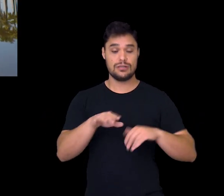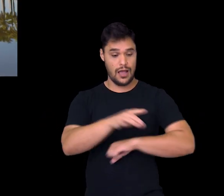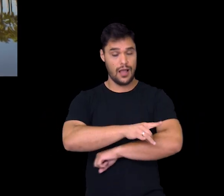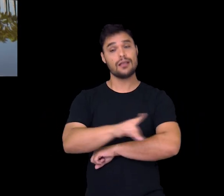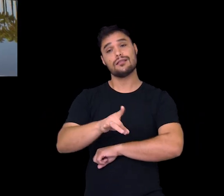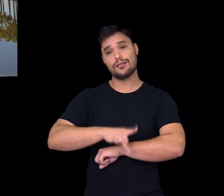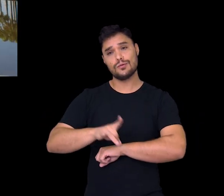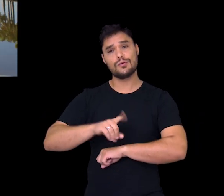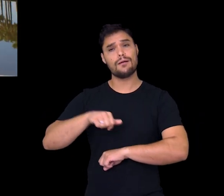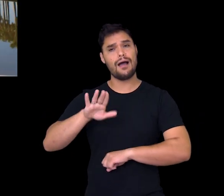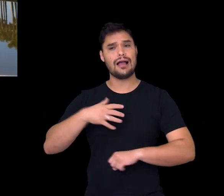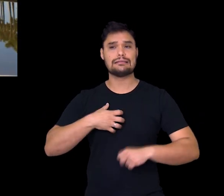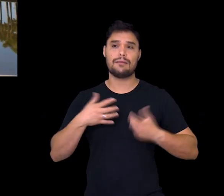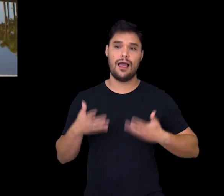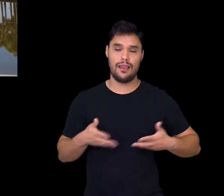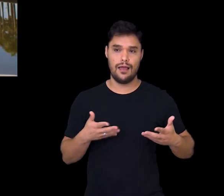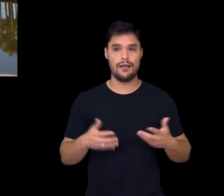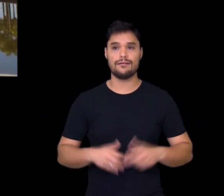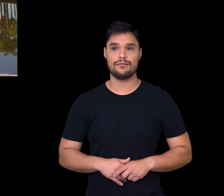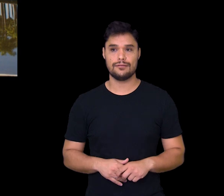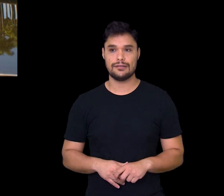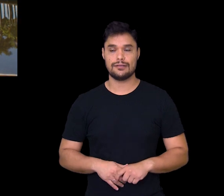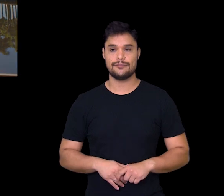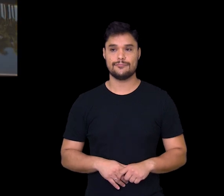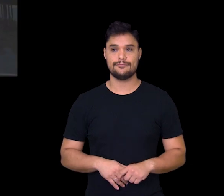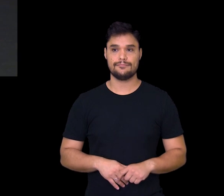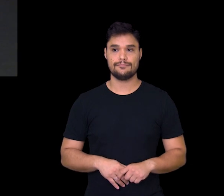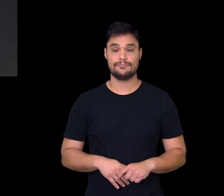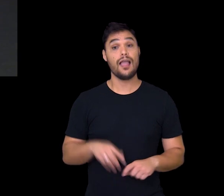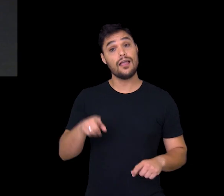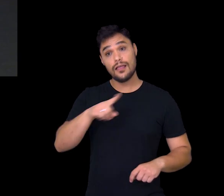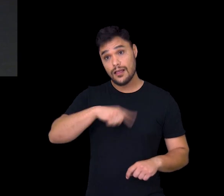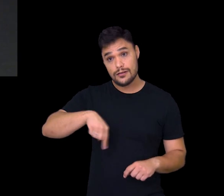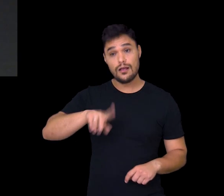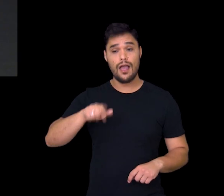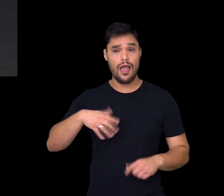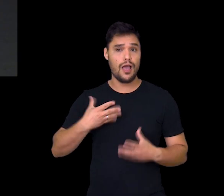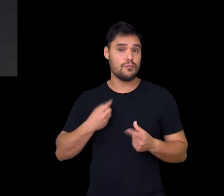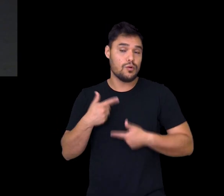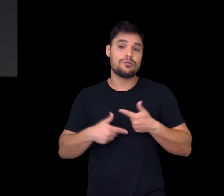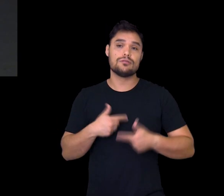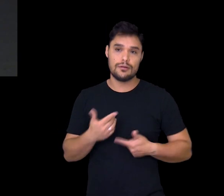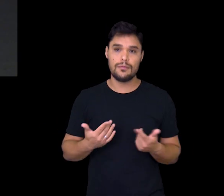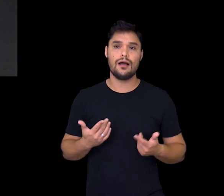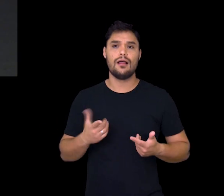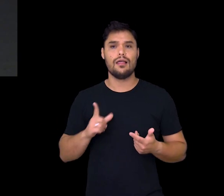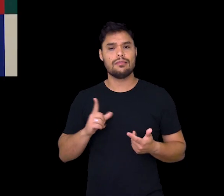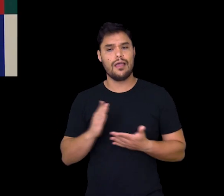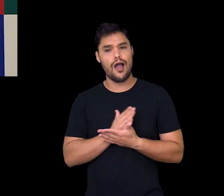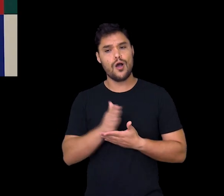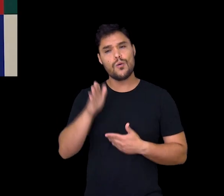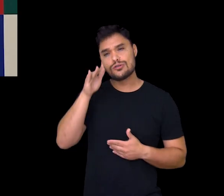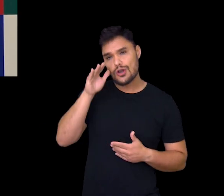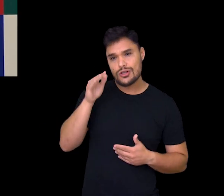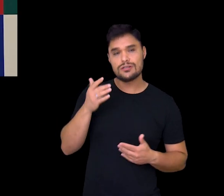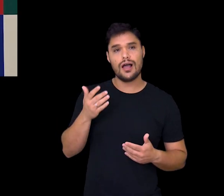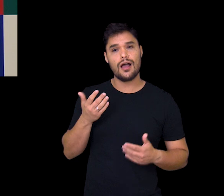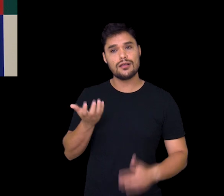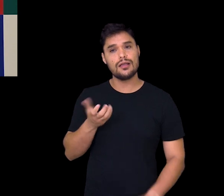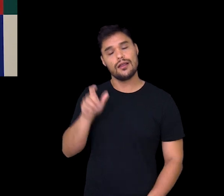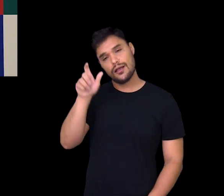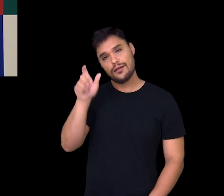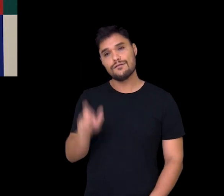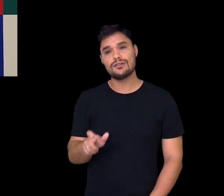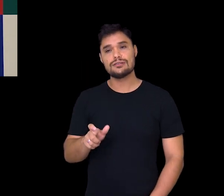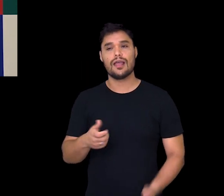leve, né? Então, tudo isso é fruto de muito trabalho. Tem algumas curiosidades aqui que eu queria que você nos ajudasse a